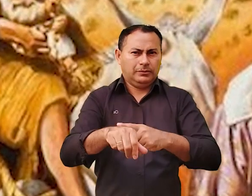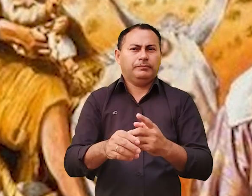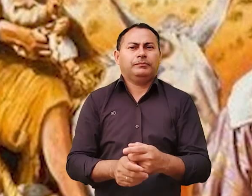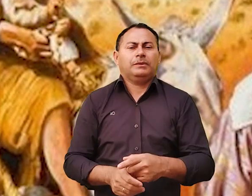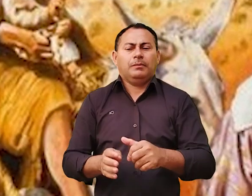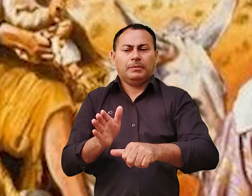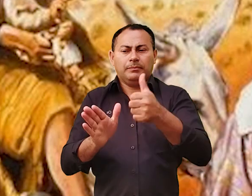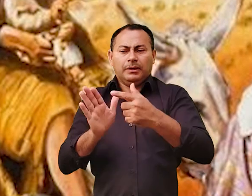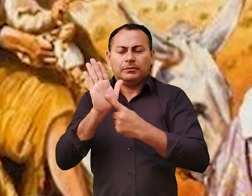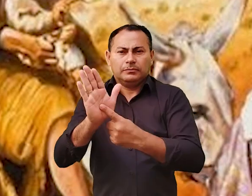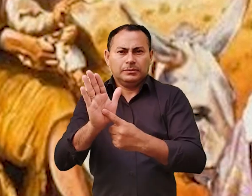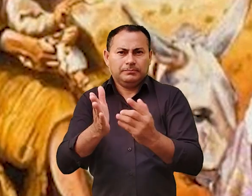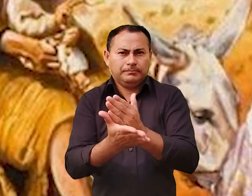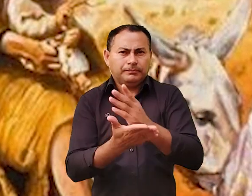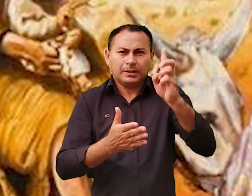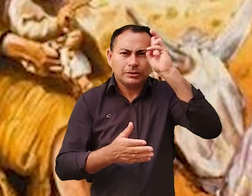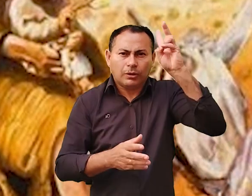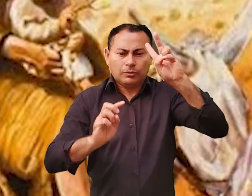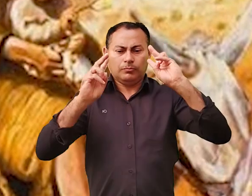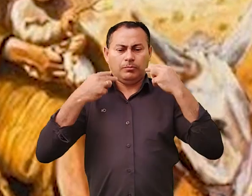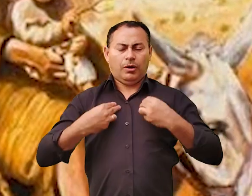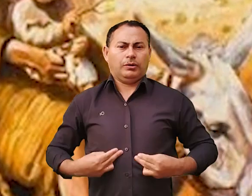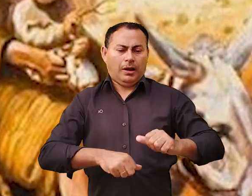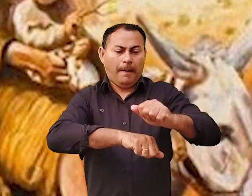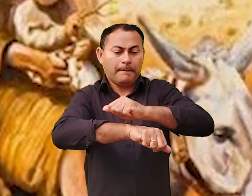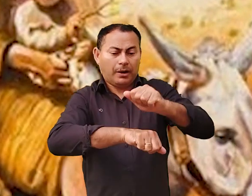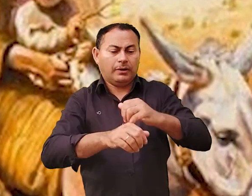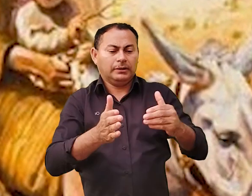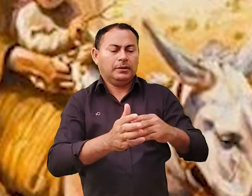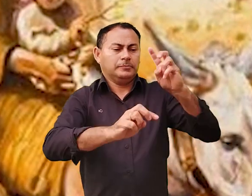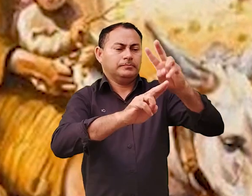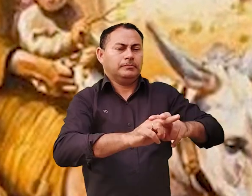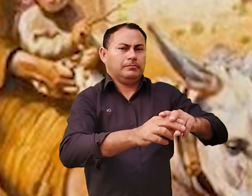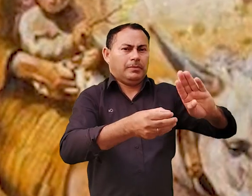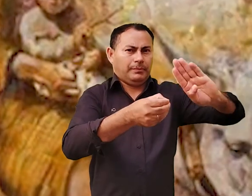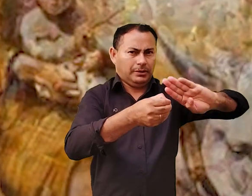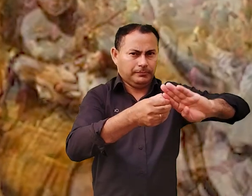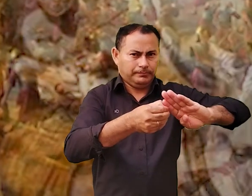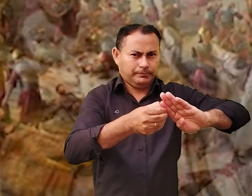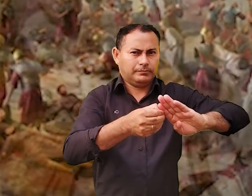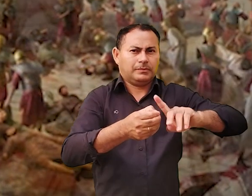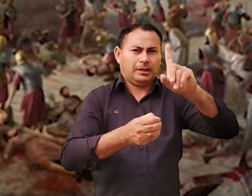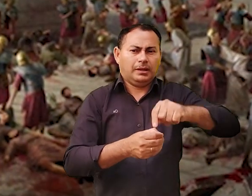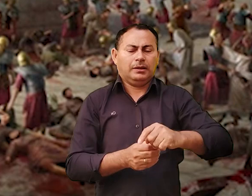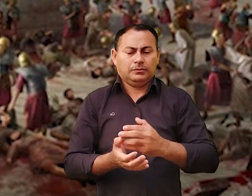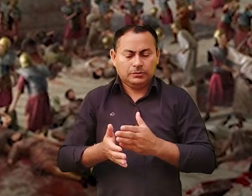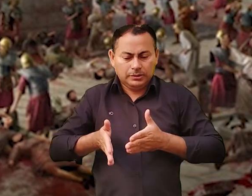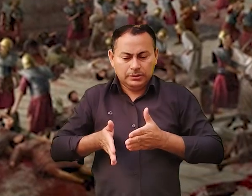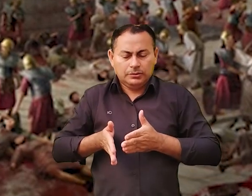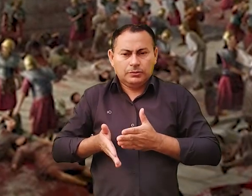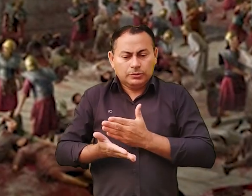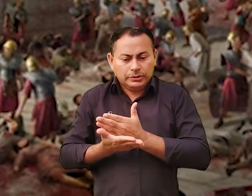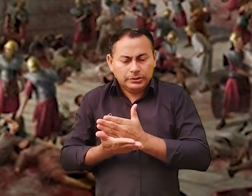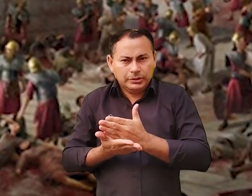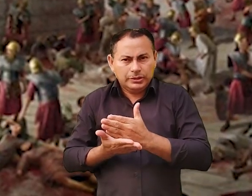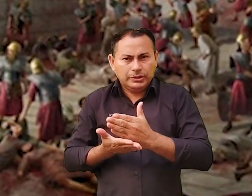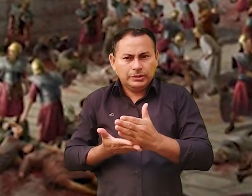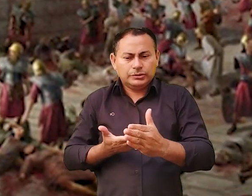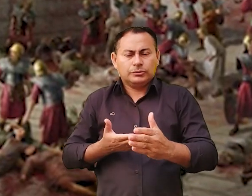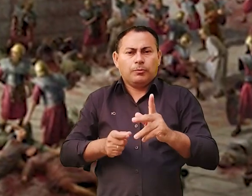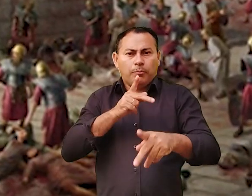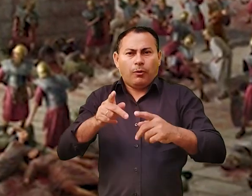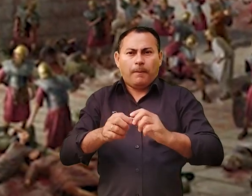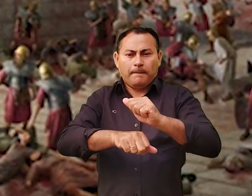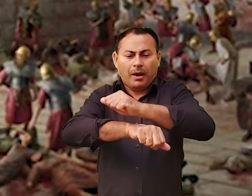na profecia bíblica dividiria a história humana de Abraão ao cativeiro babilônico. Isto seria desde o nascimento do povo do pai